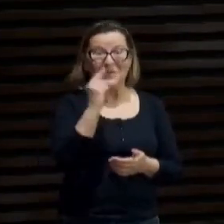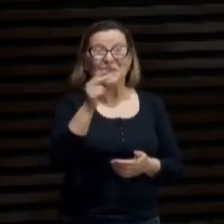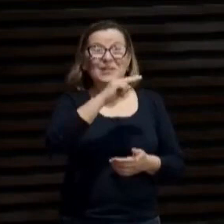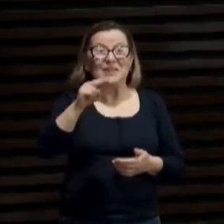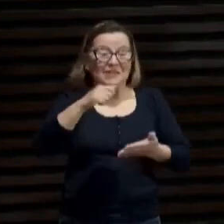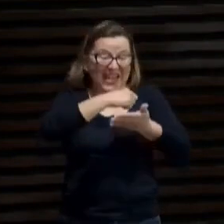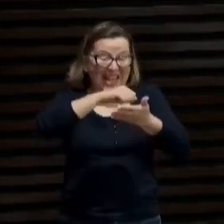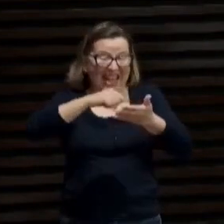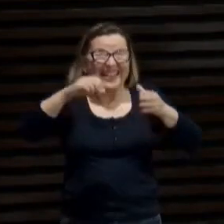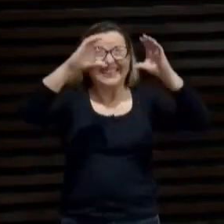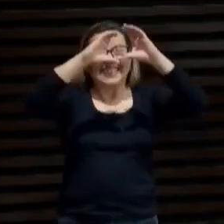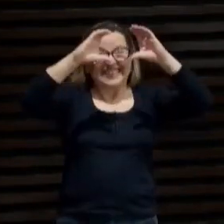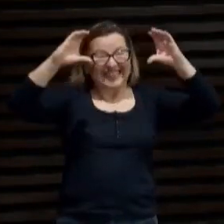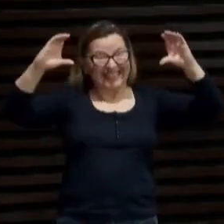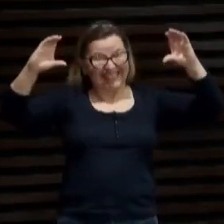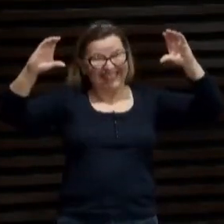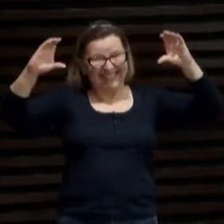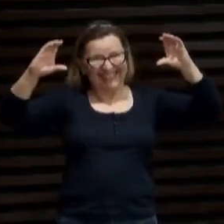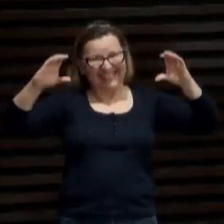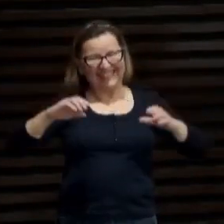no céu.